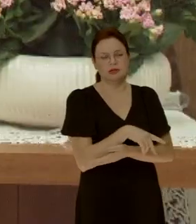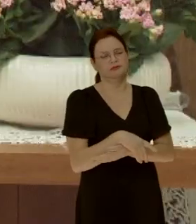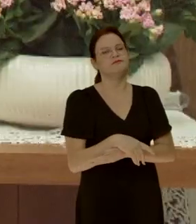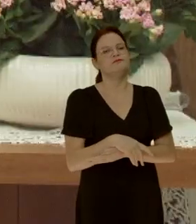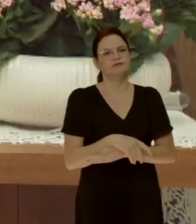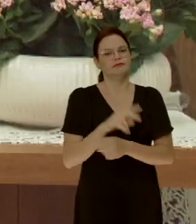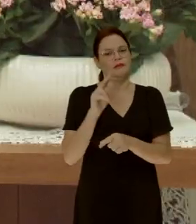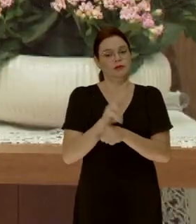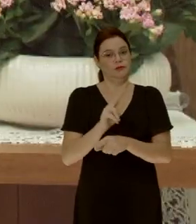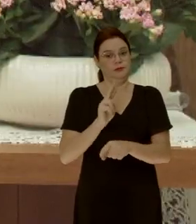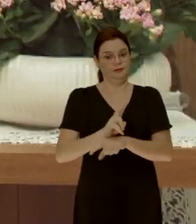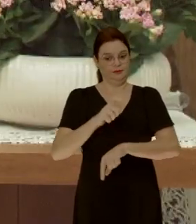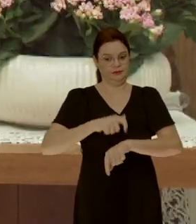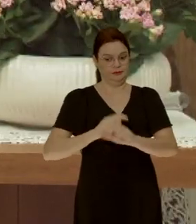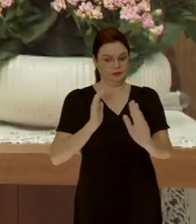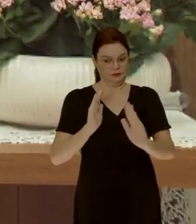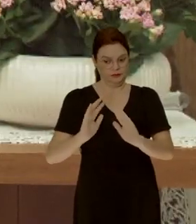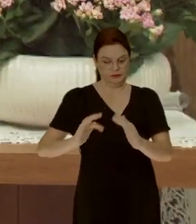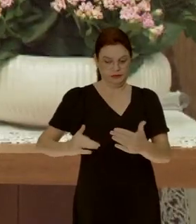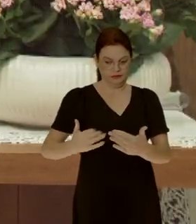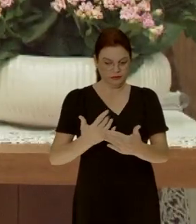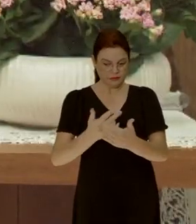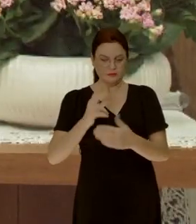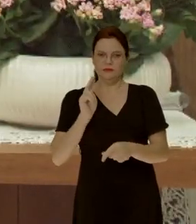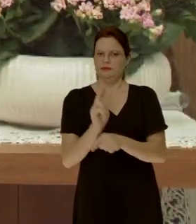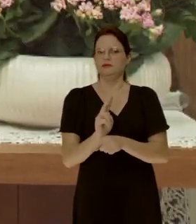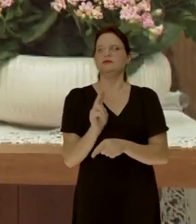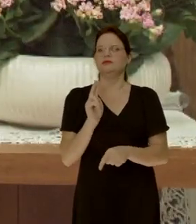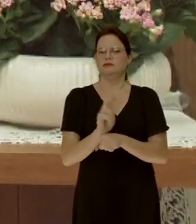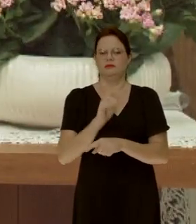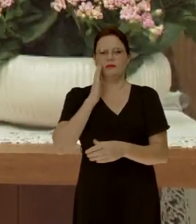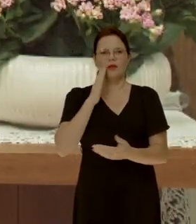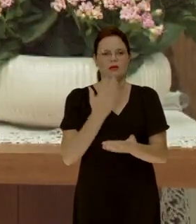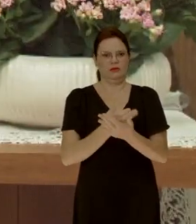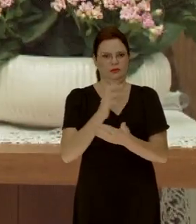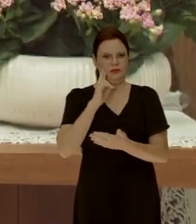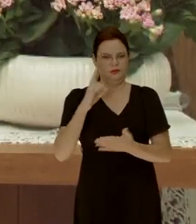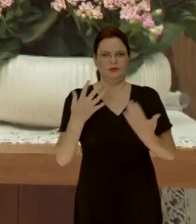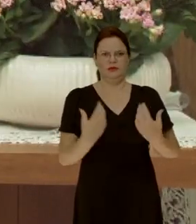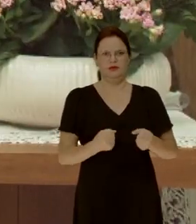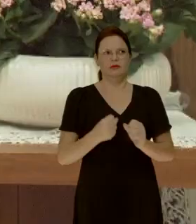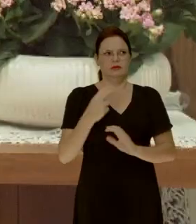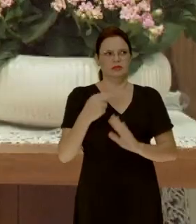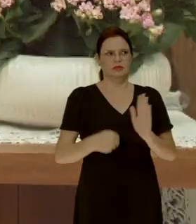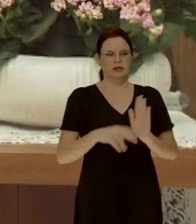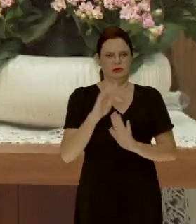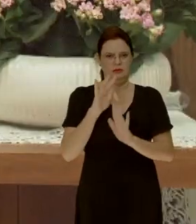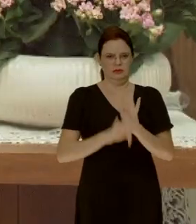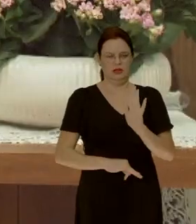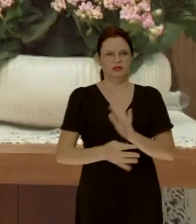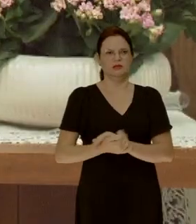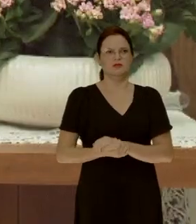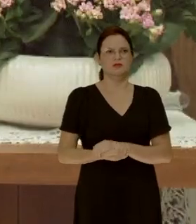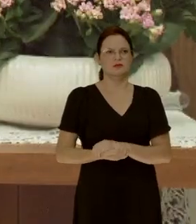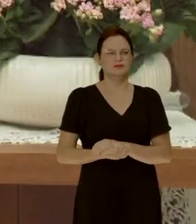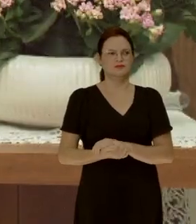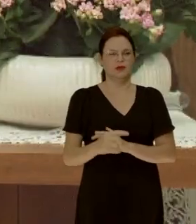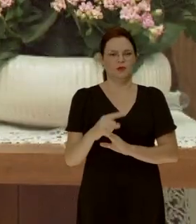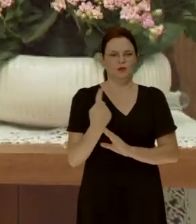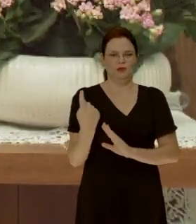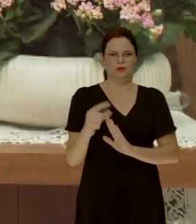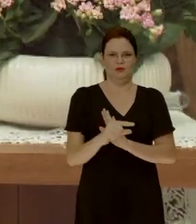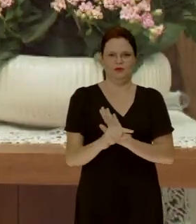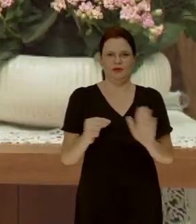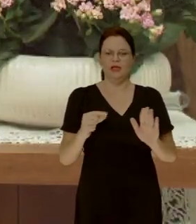de vigilância, é confiar no Senhor. Vamos ler o texto, o versículo final, tem muita coisa, e quem